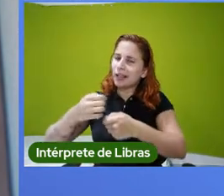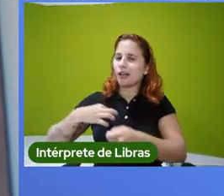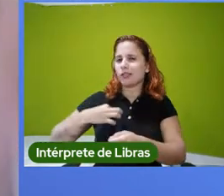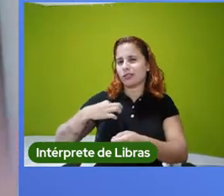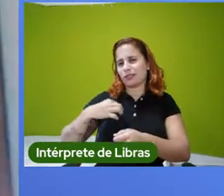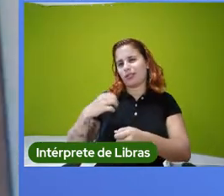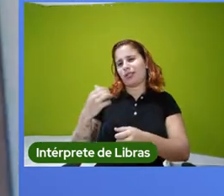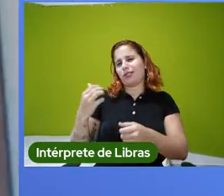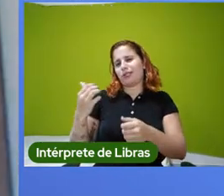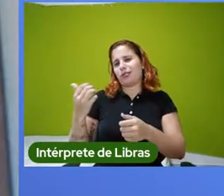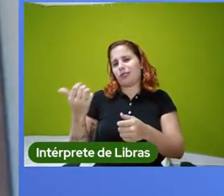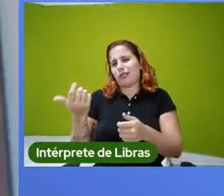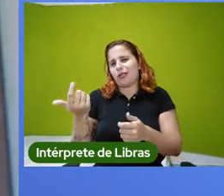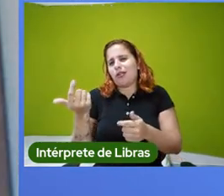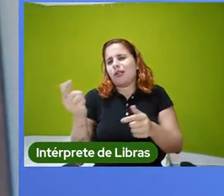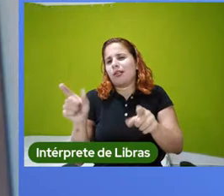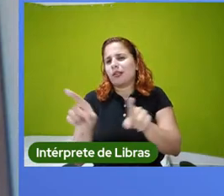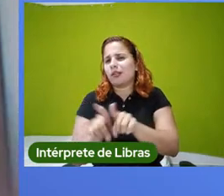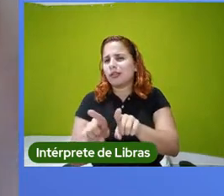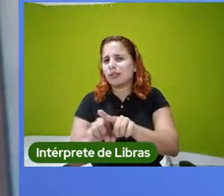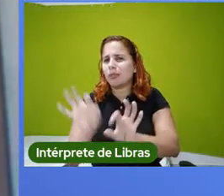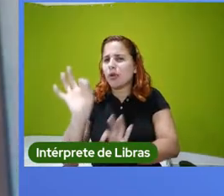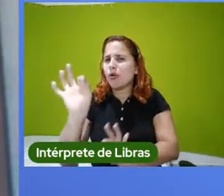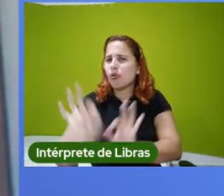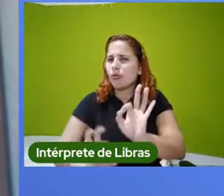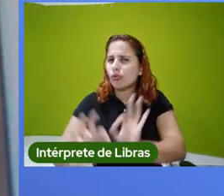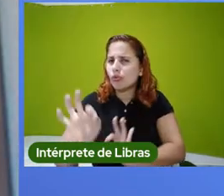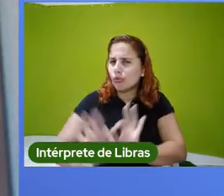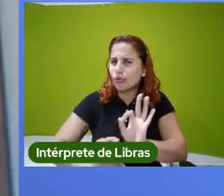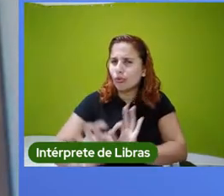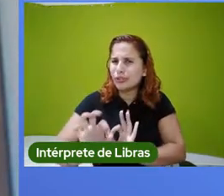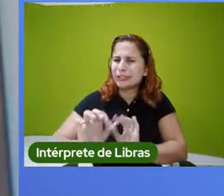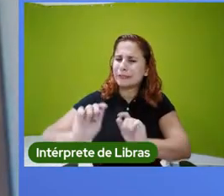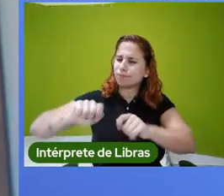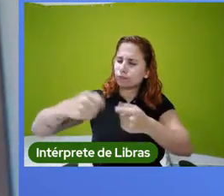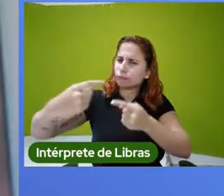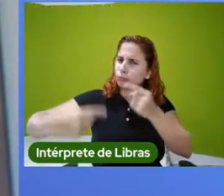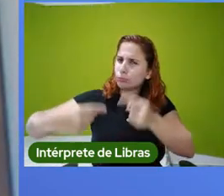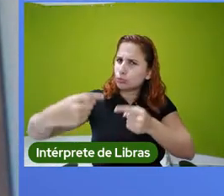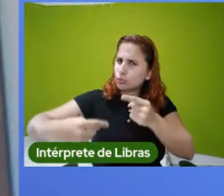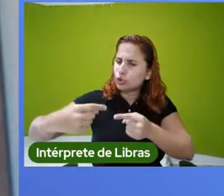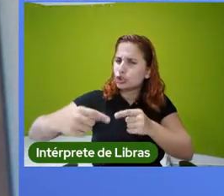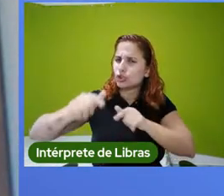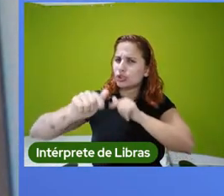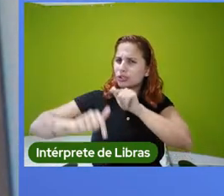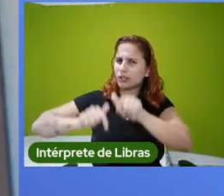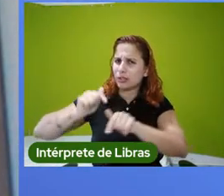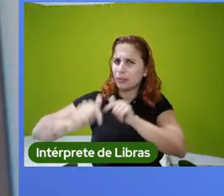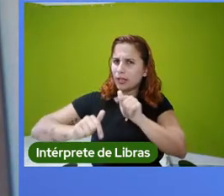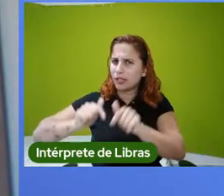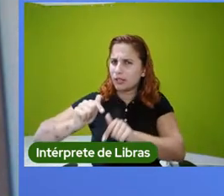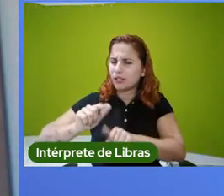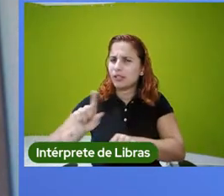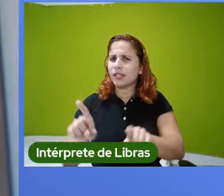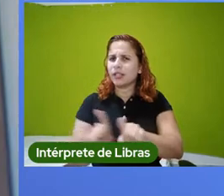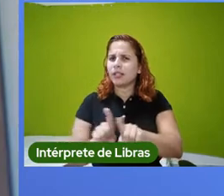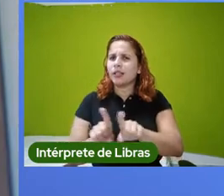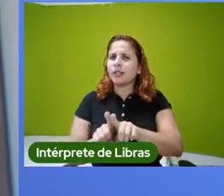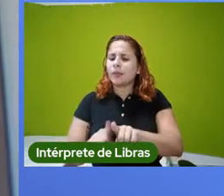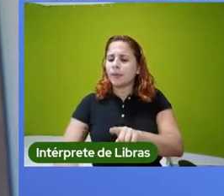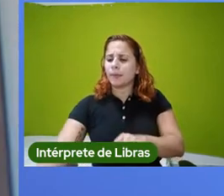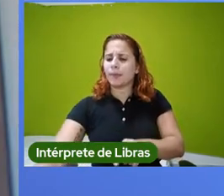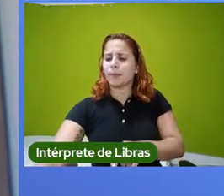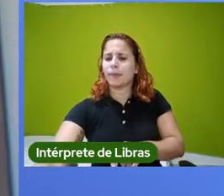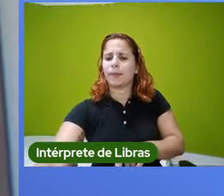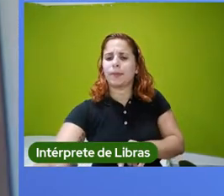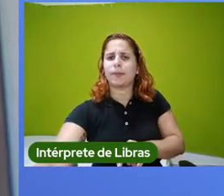social, organizações da sociedade civil, políticas de trabalho, né, as agências do trabalho que a gente tem ligadas ao